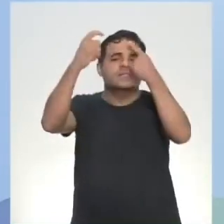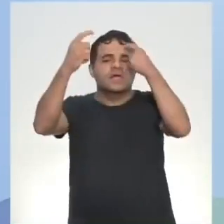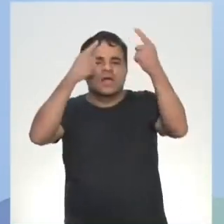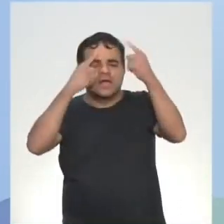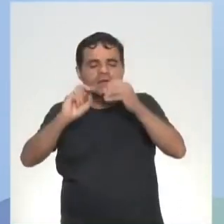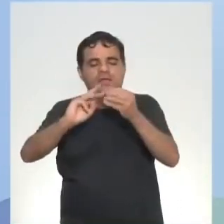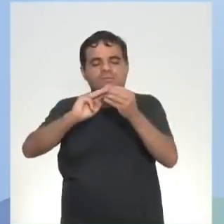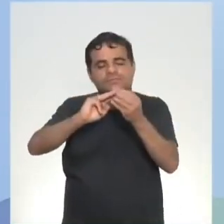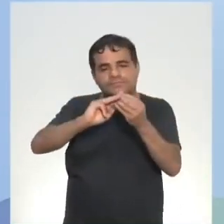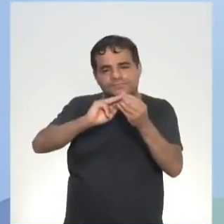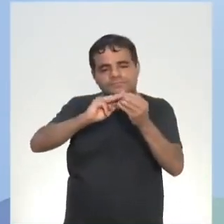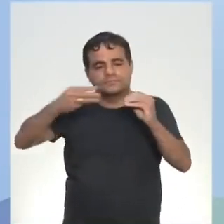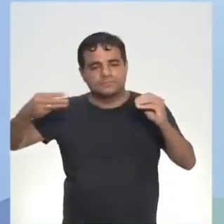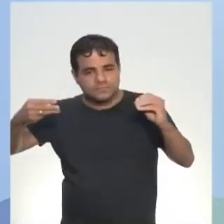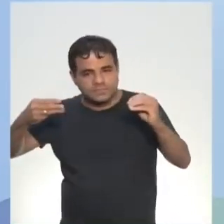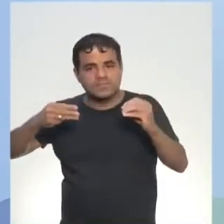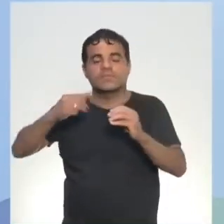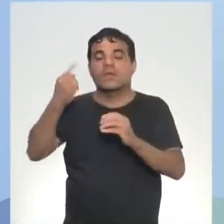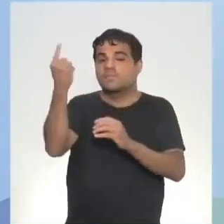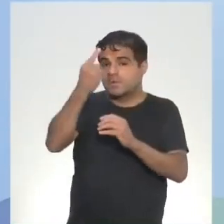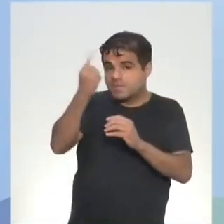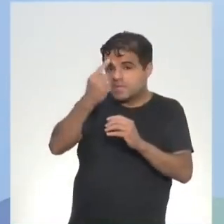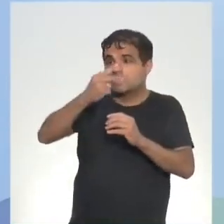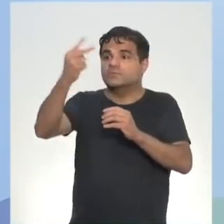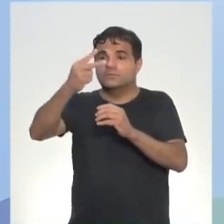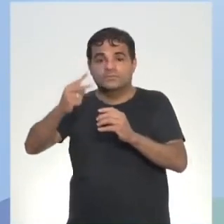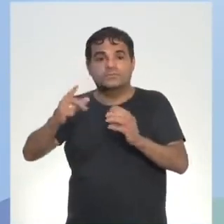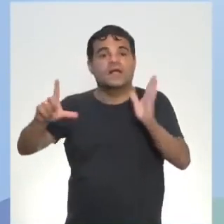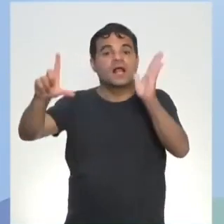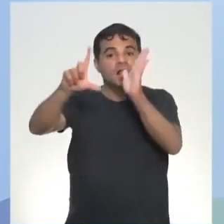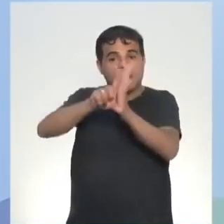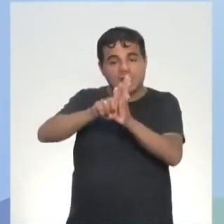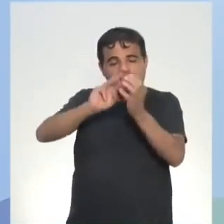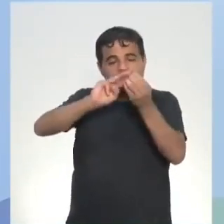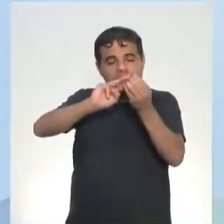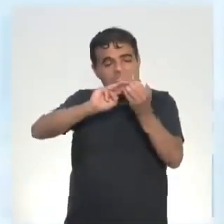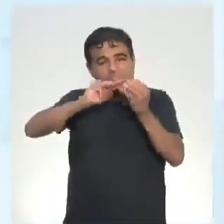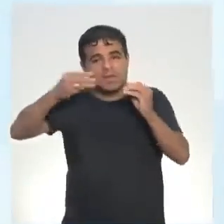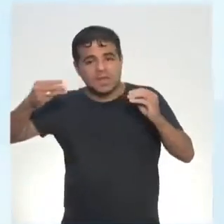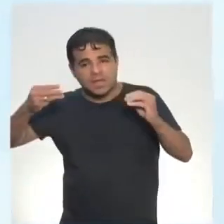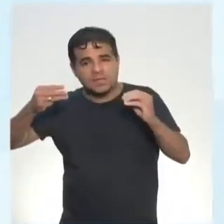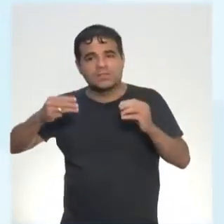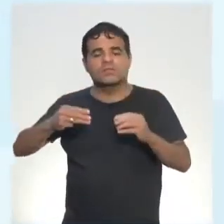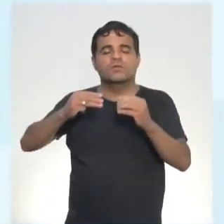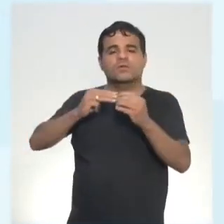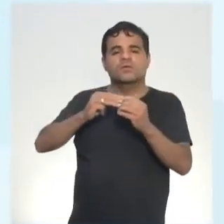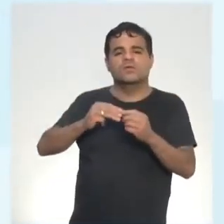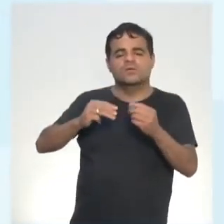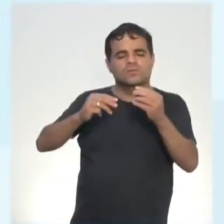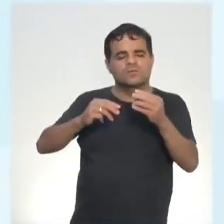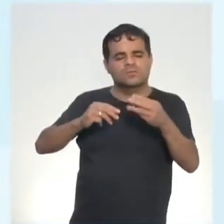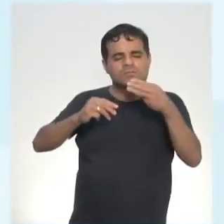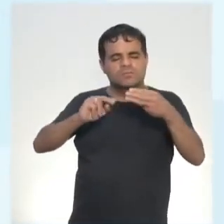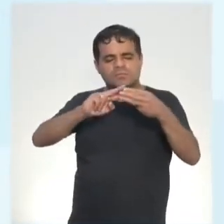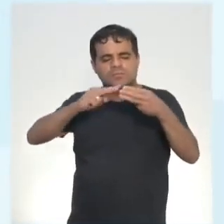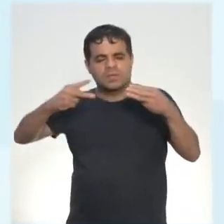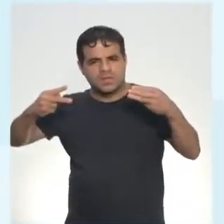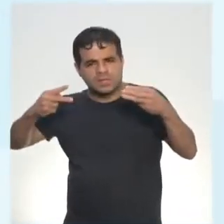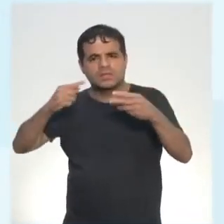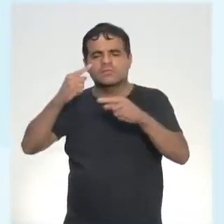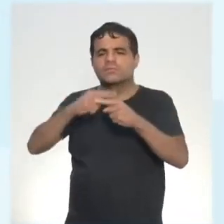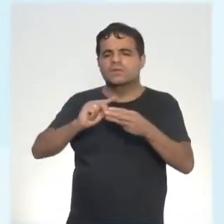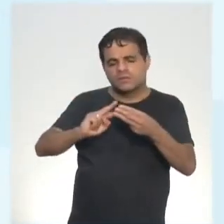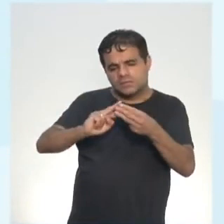de Mendel, viram a primeira e a segunda lei de Mendel, e agora, por que será, né, que as ideias de Mendel, então, aí relativas